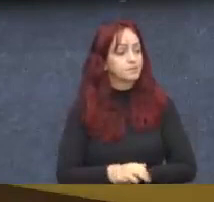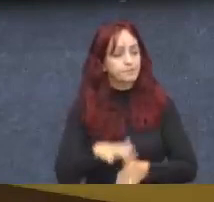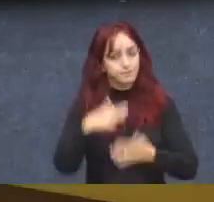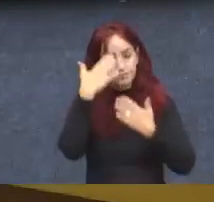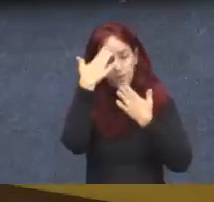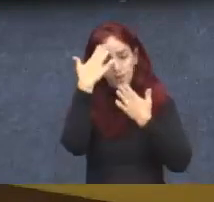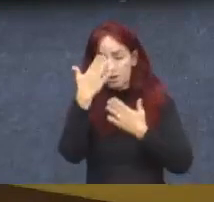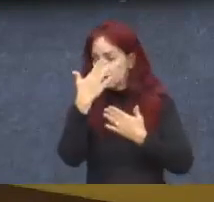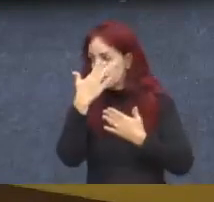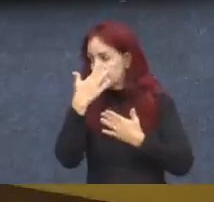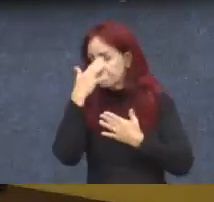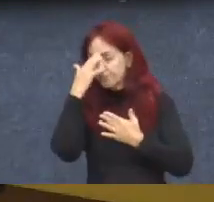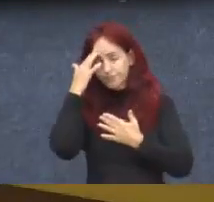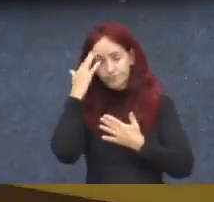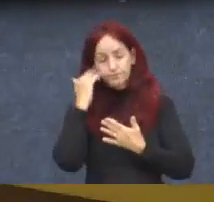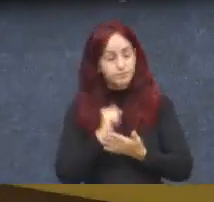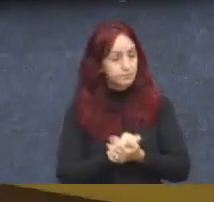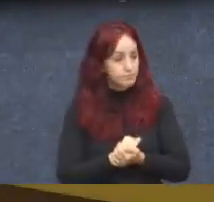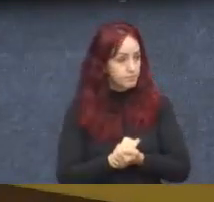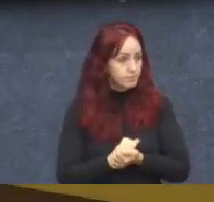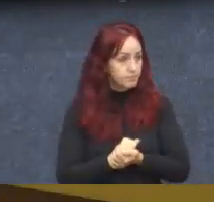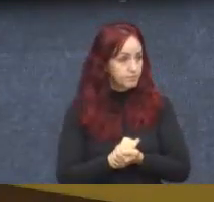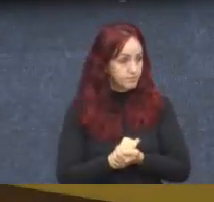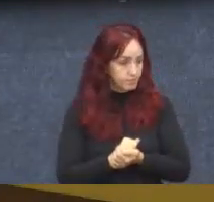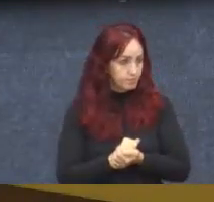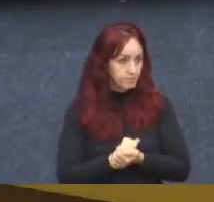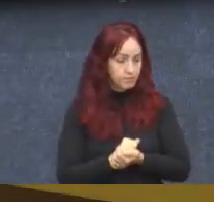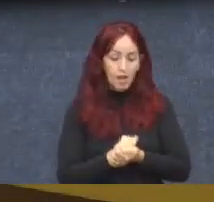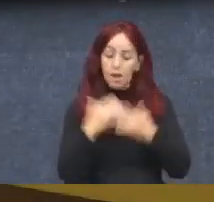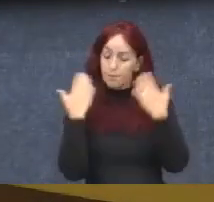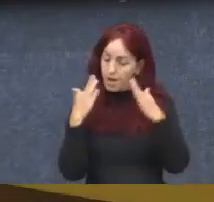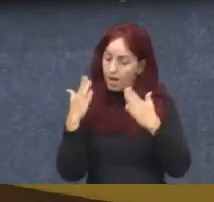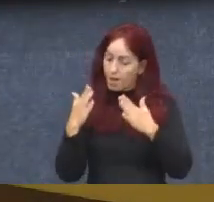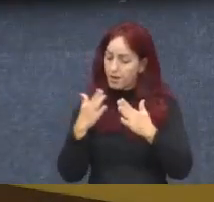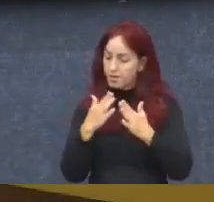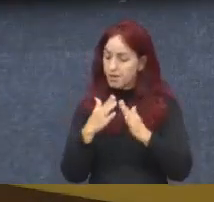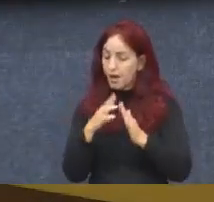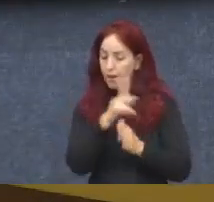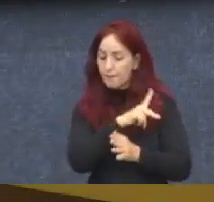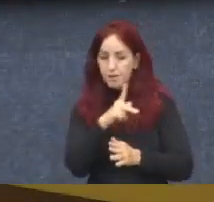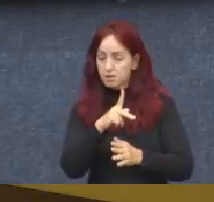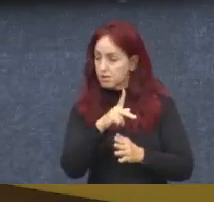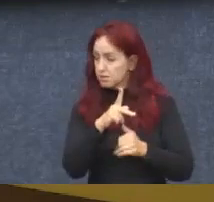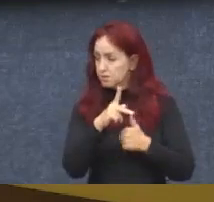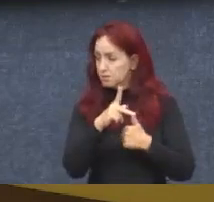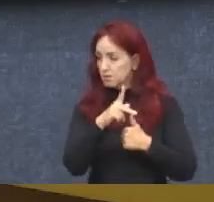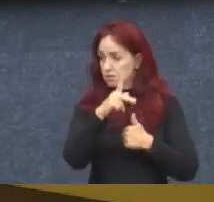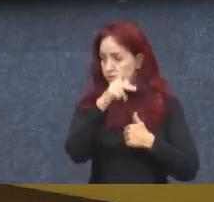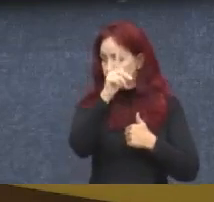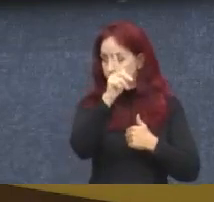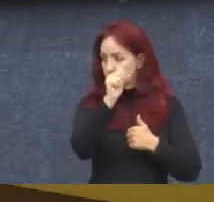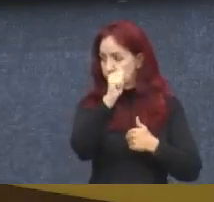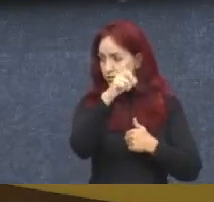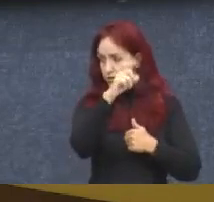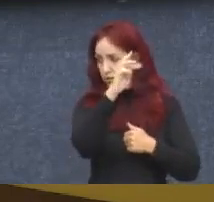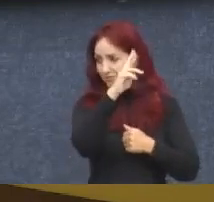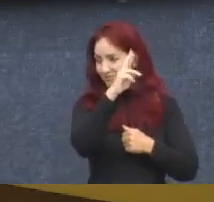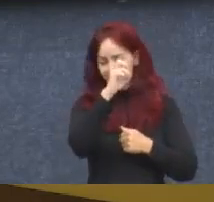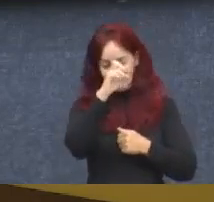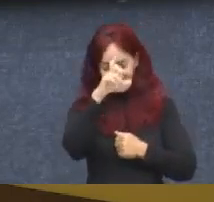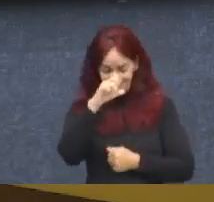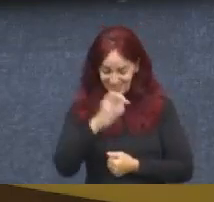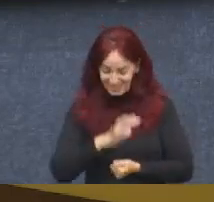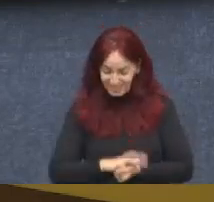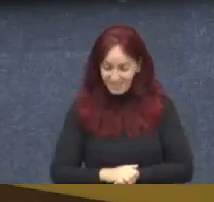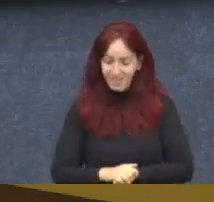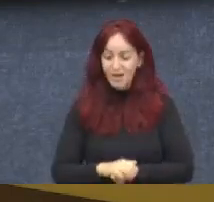Obrigado, vereador Claudinei. Primeiramente aqui, parabenizar o presidente Gabriel pelos 100 dias, pelo desafio de presidir o Poder Legislativo da cidade,